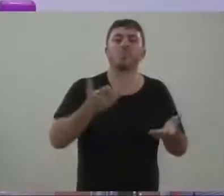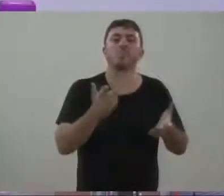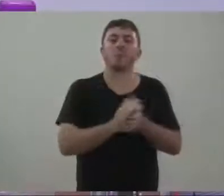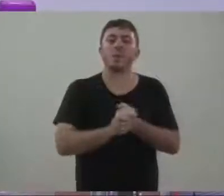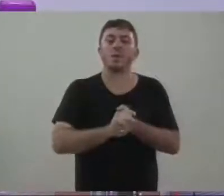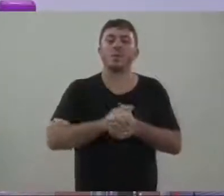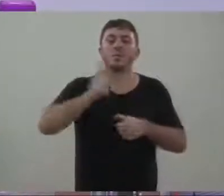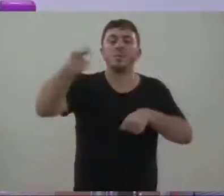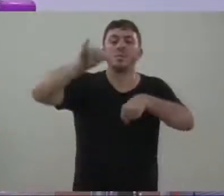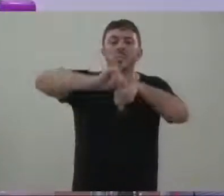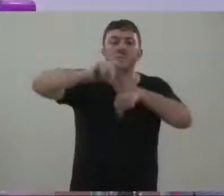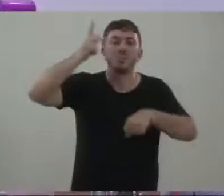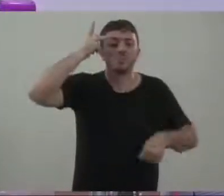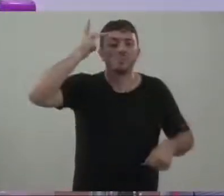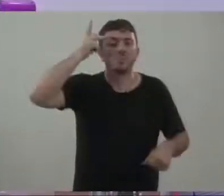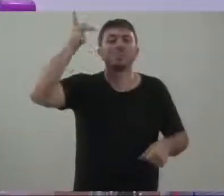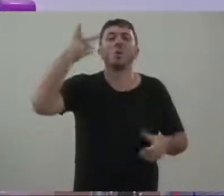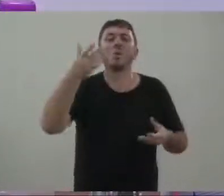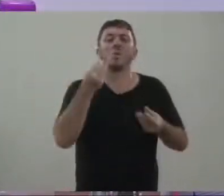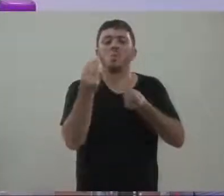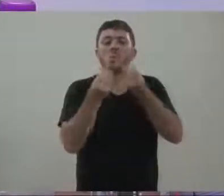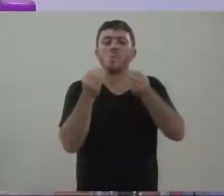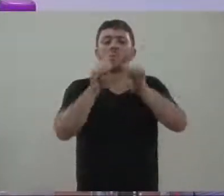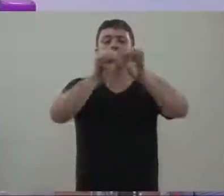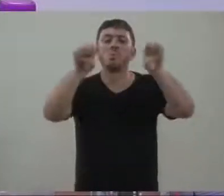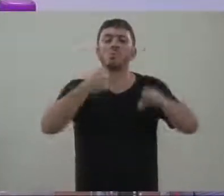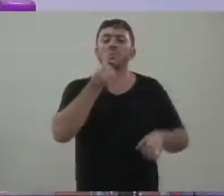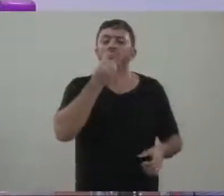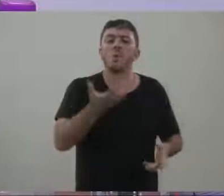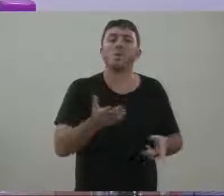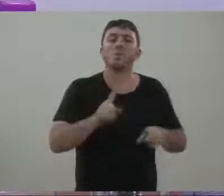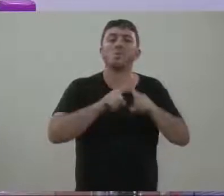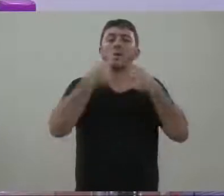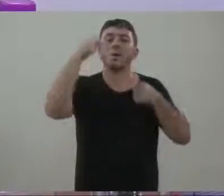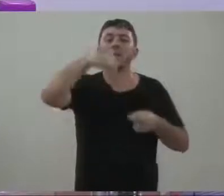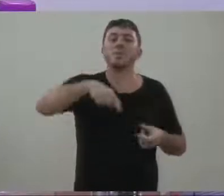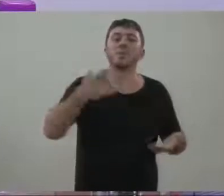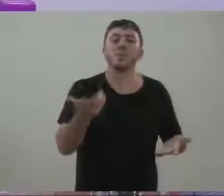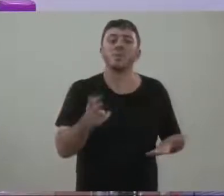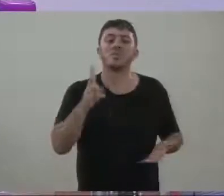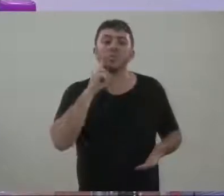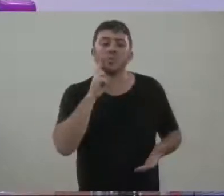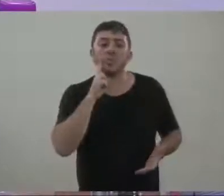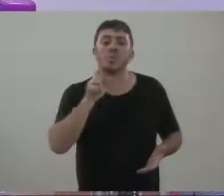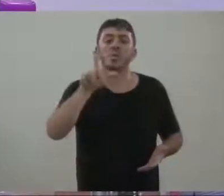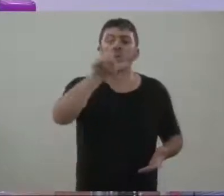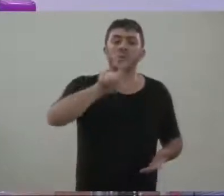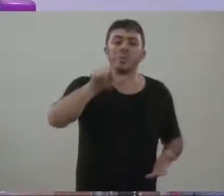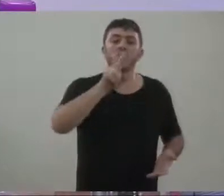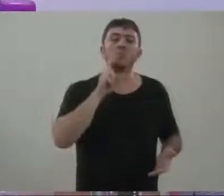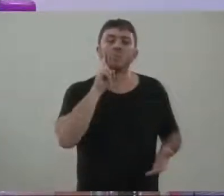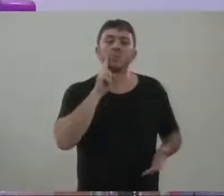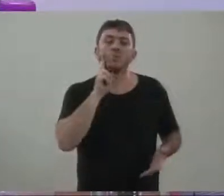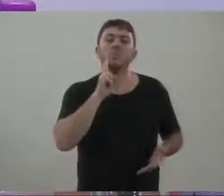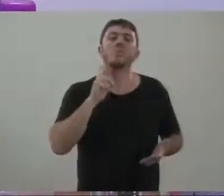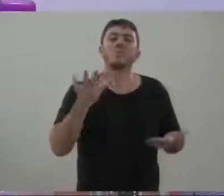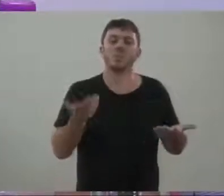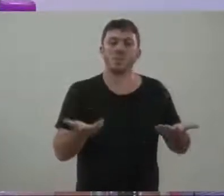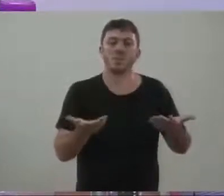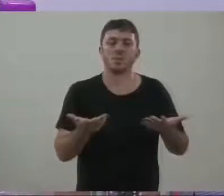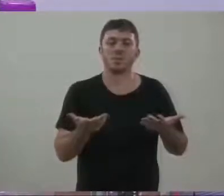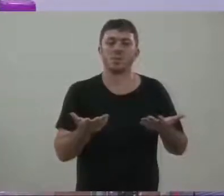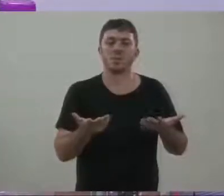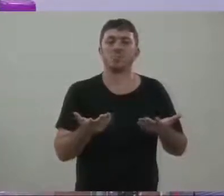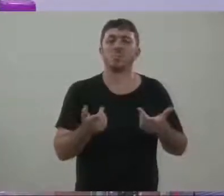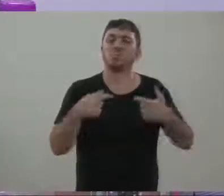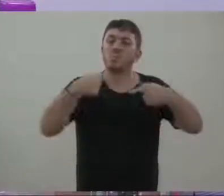governador tivesse pensado bem, tivesse mandado para a nossa região, Vinhedo, Louveira, Valinhos, um mini hospital desse de campanha, tinha contribuído muito